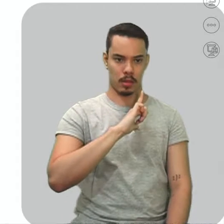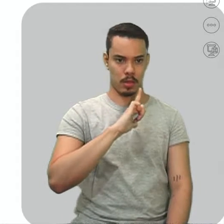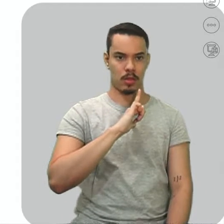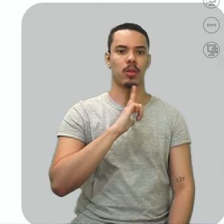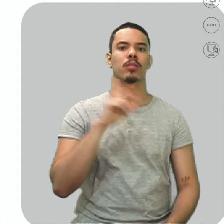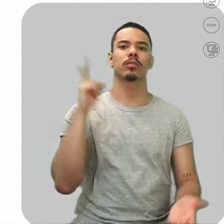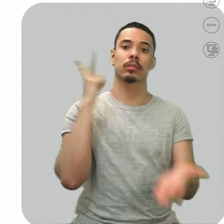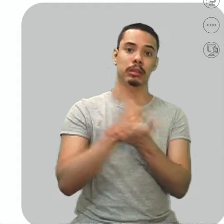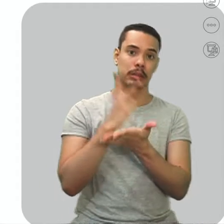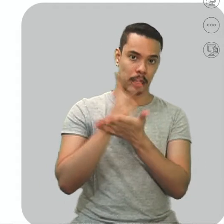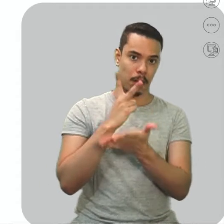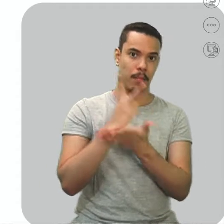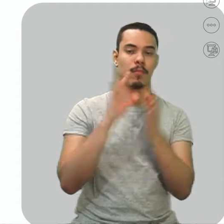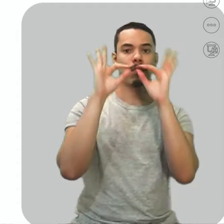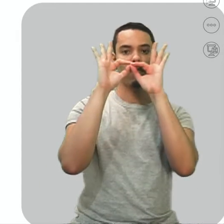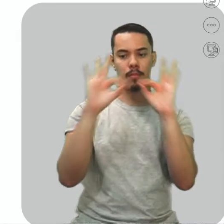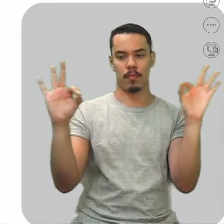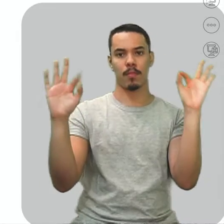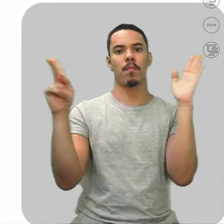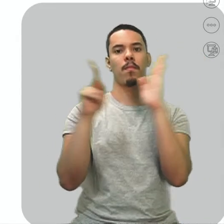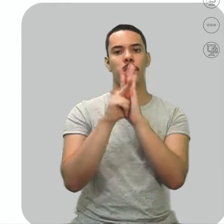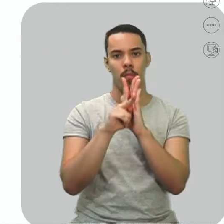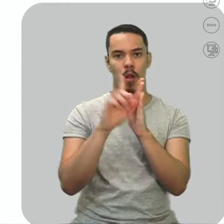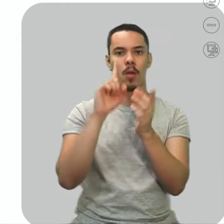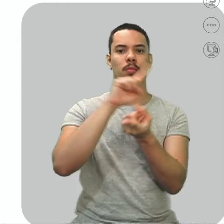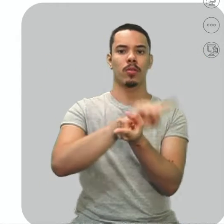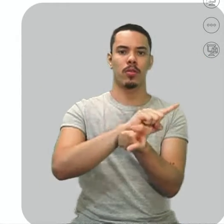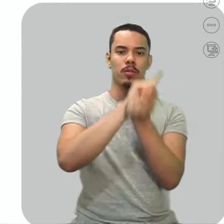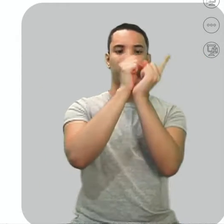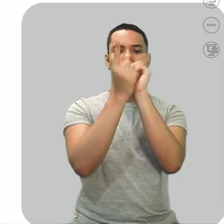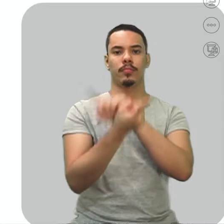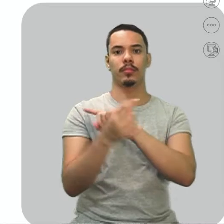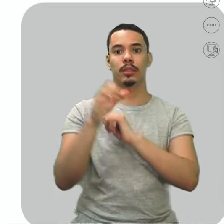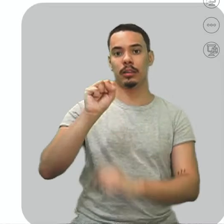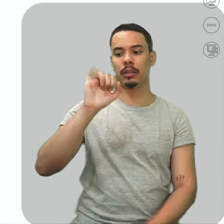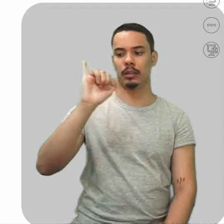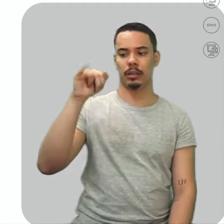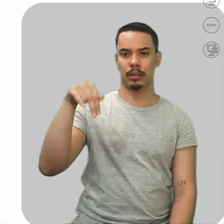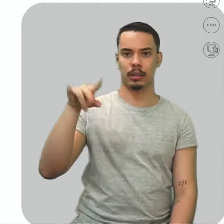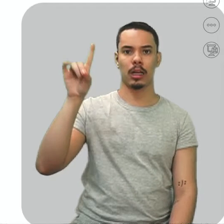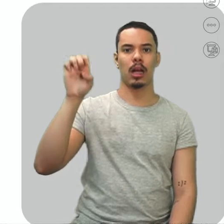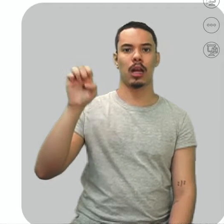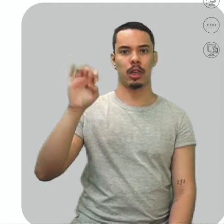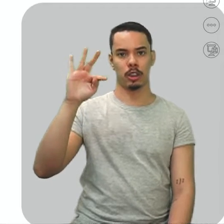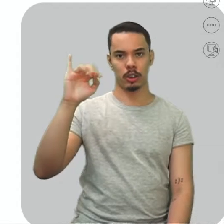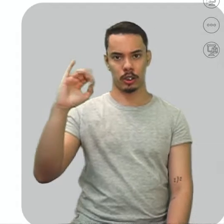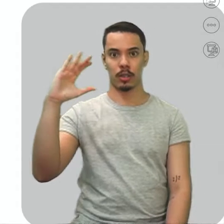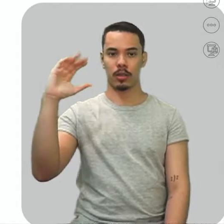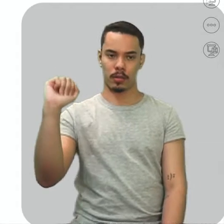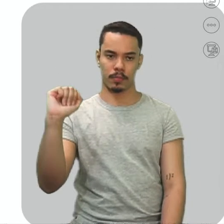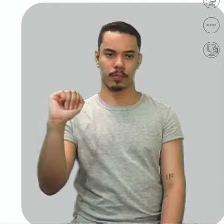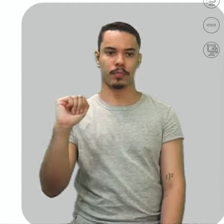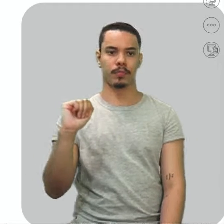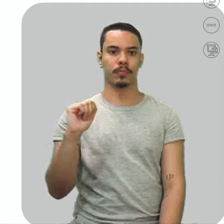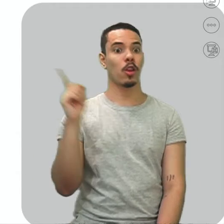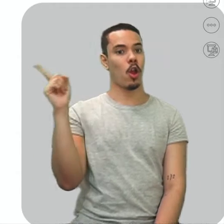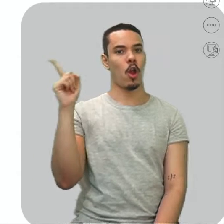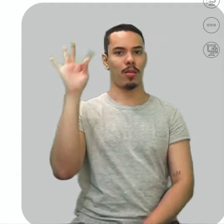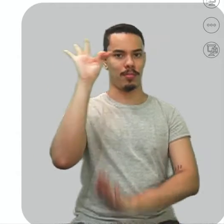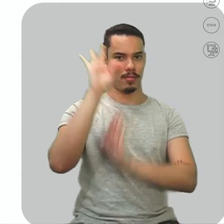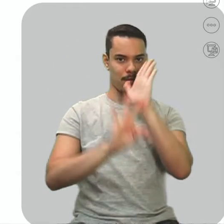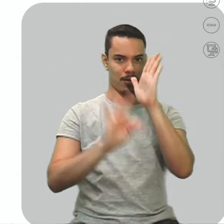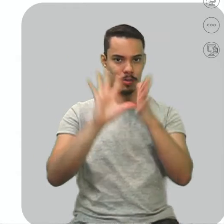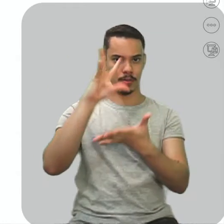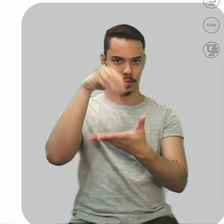oração né coordenada sindética adversativa olha adversativa no